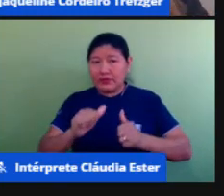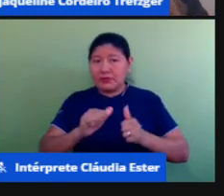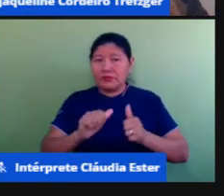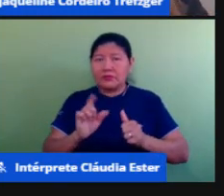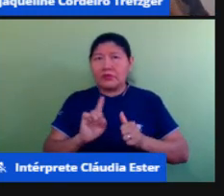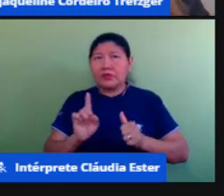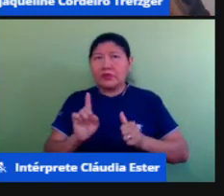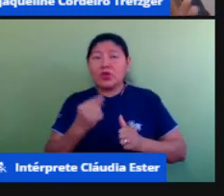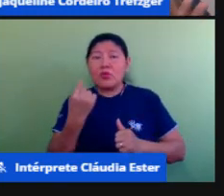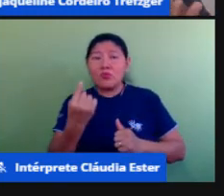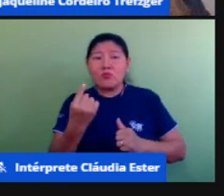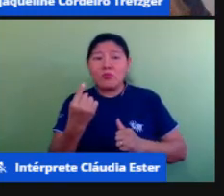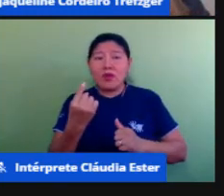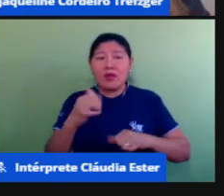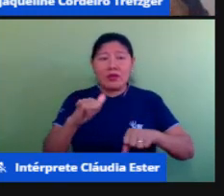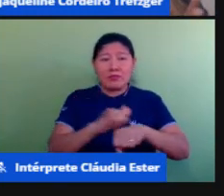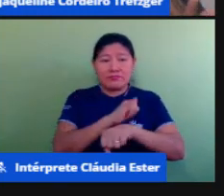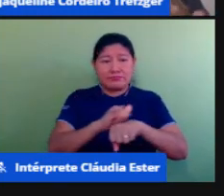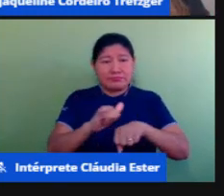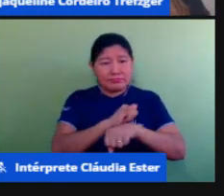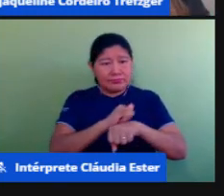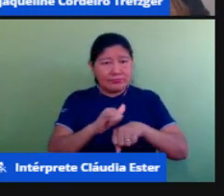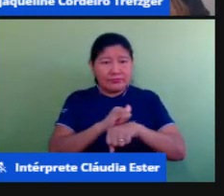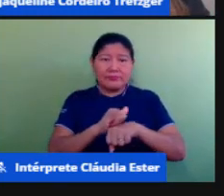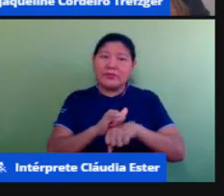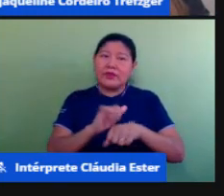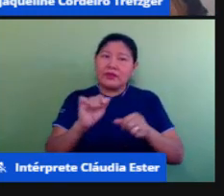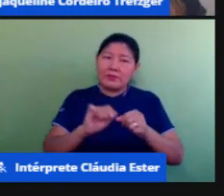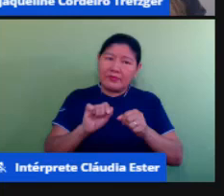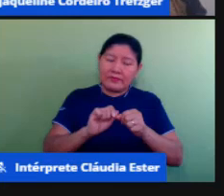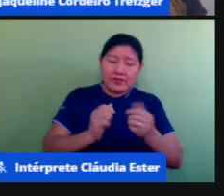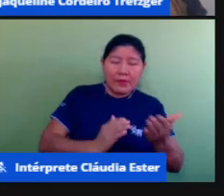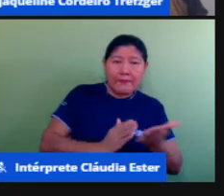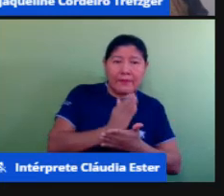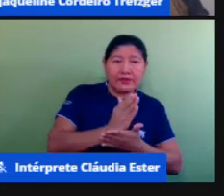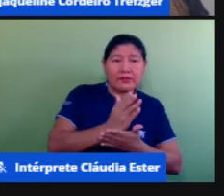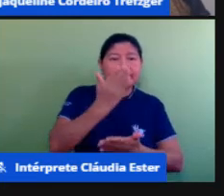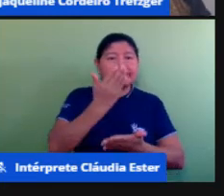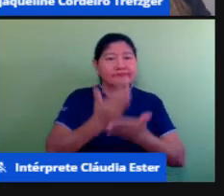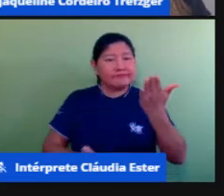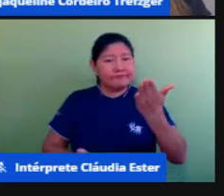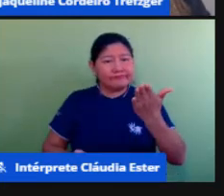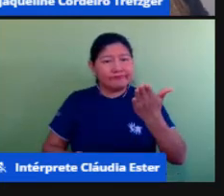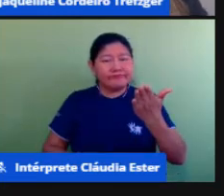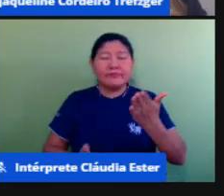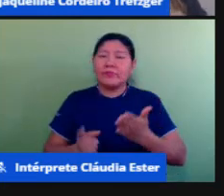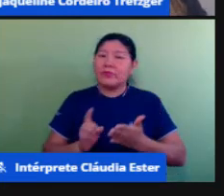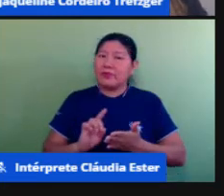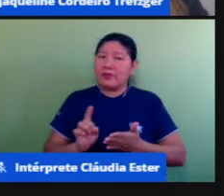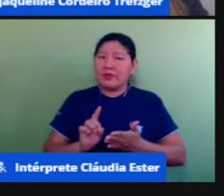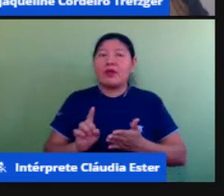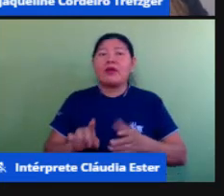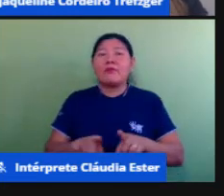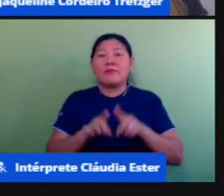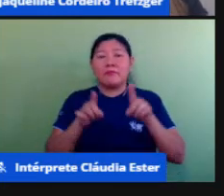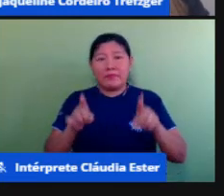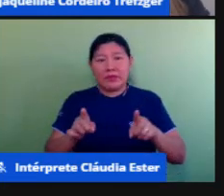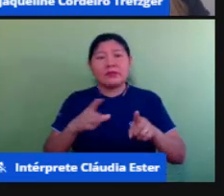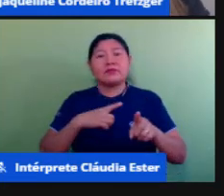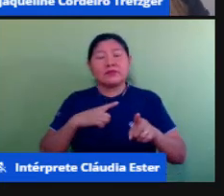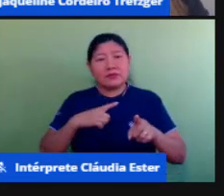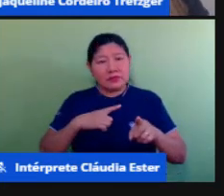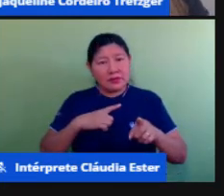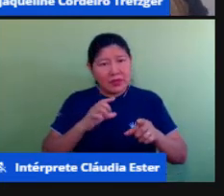um instrumento para aprovação ou reprovação dos alunos, mas sim um instrumento de diagnóstico de